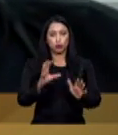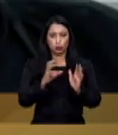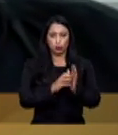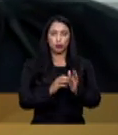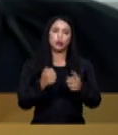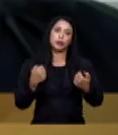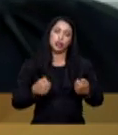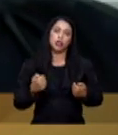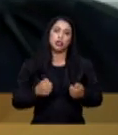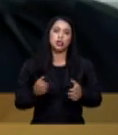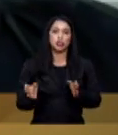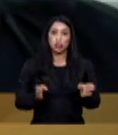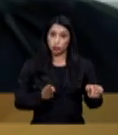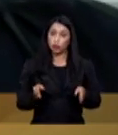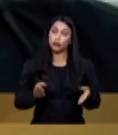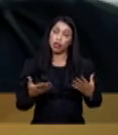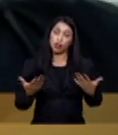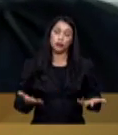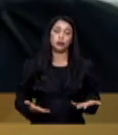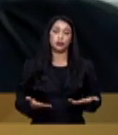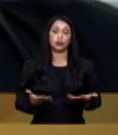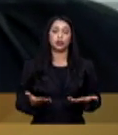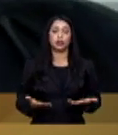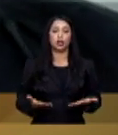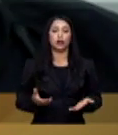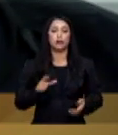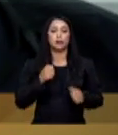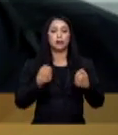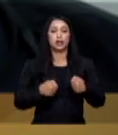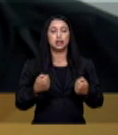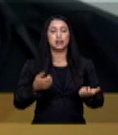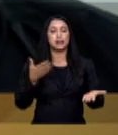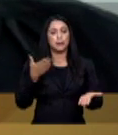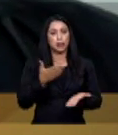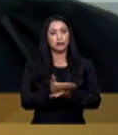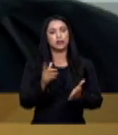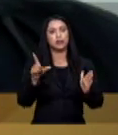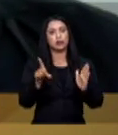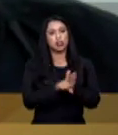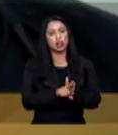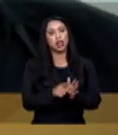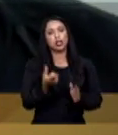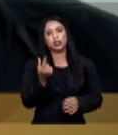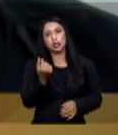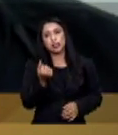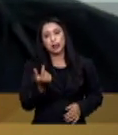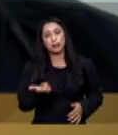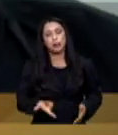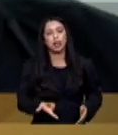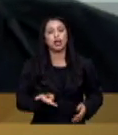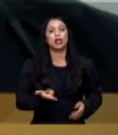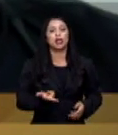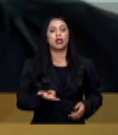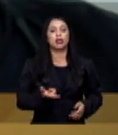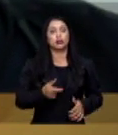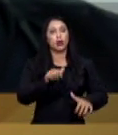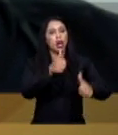tempo razoável, porque claro, há de se a aprovação de lei orçamentária, a contratação de